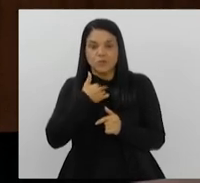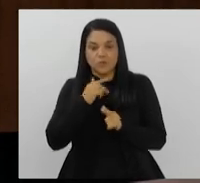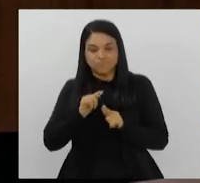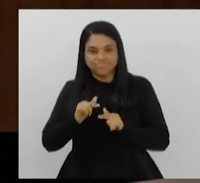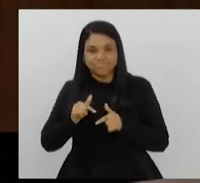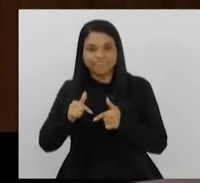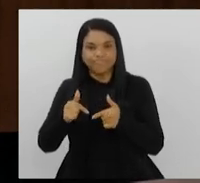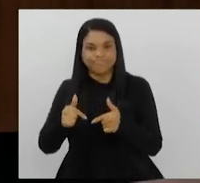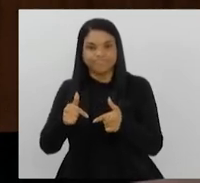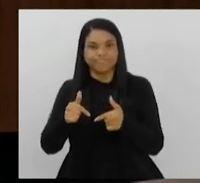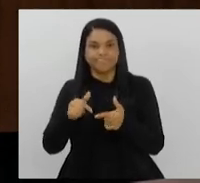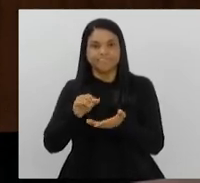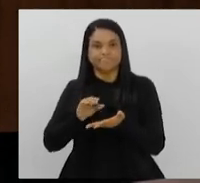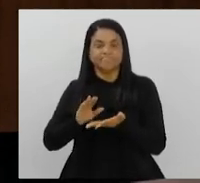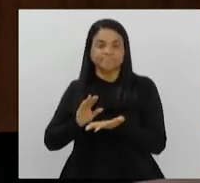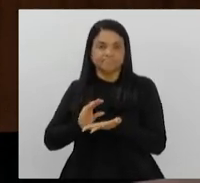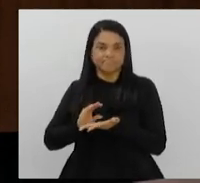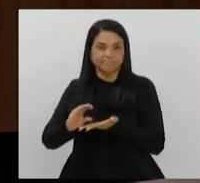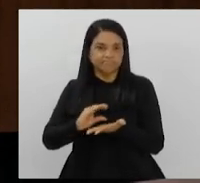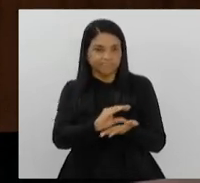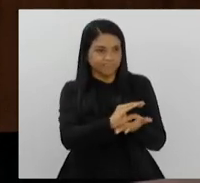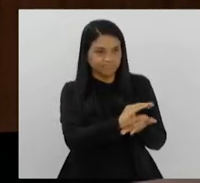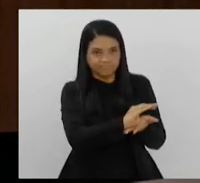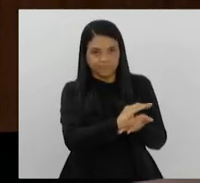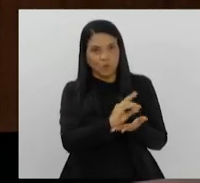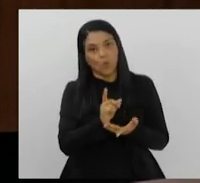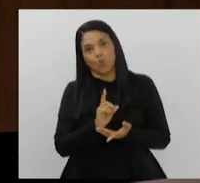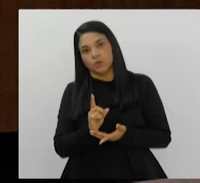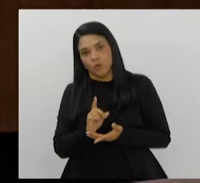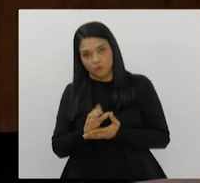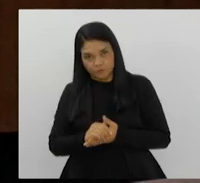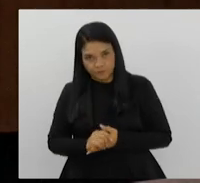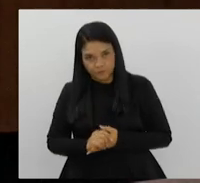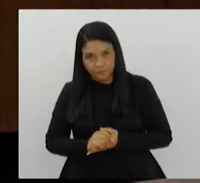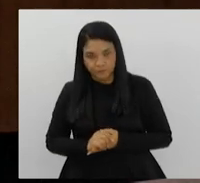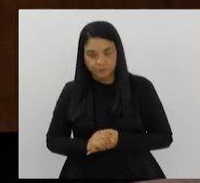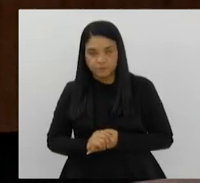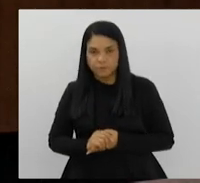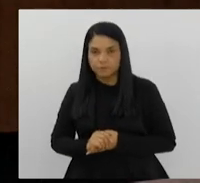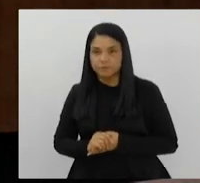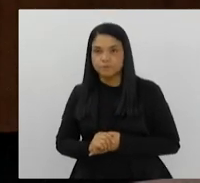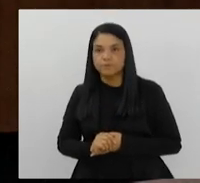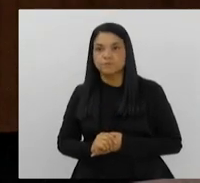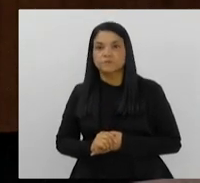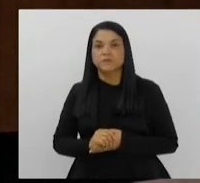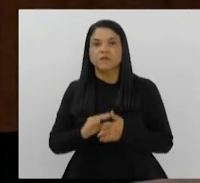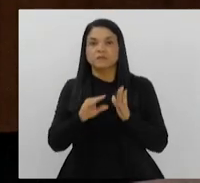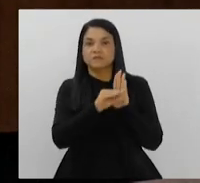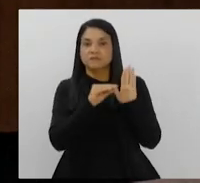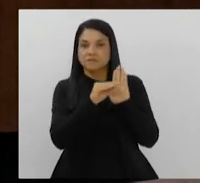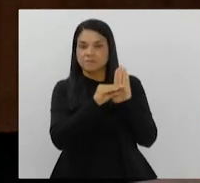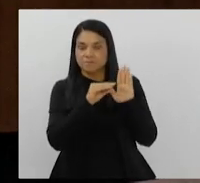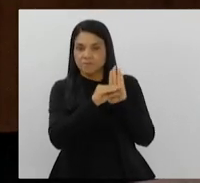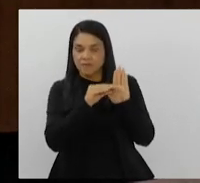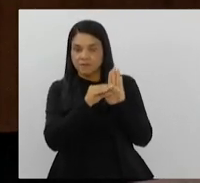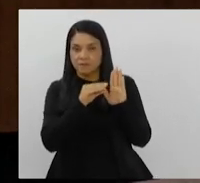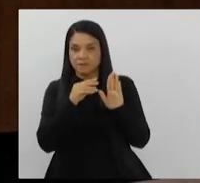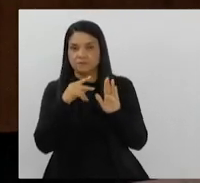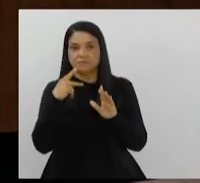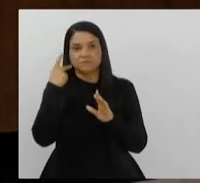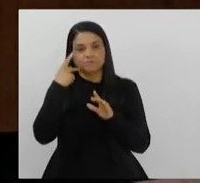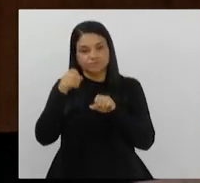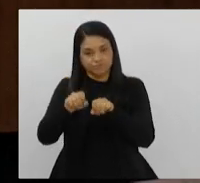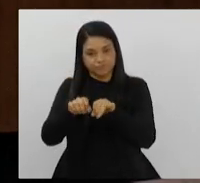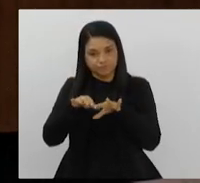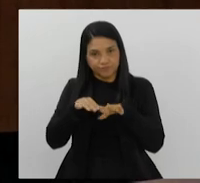será efetivamente executado ou não. O fato é que as emendas parlamentares, que aqui no Rio de Janeiro